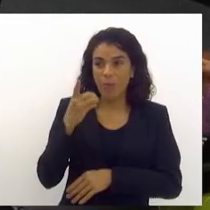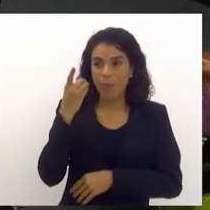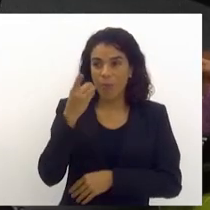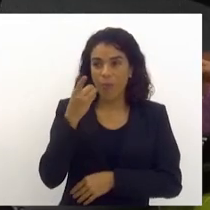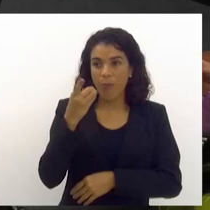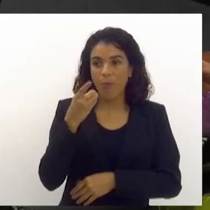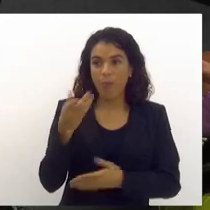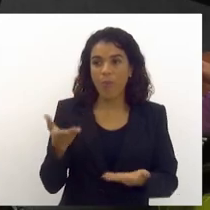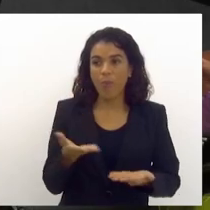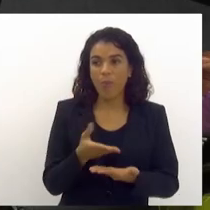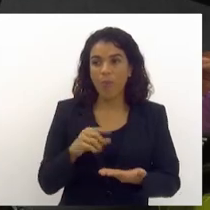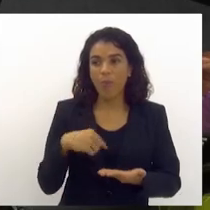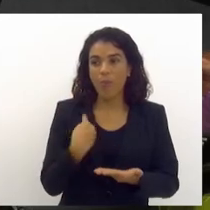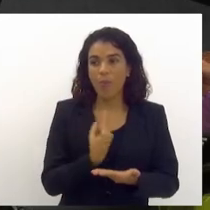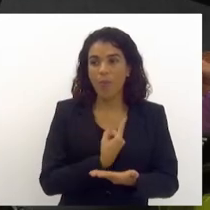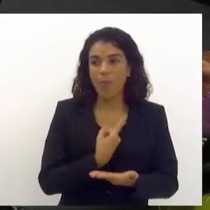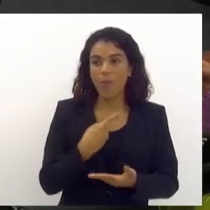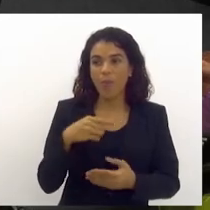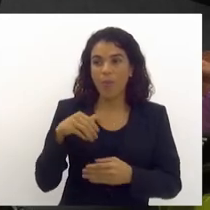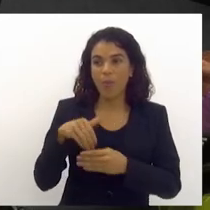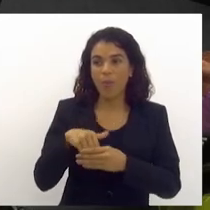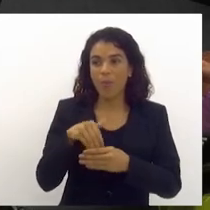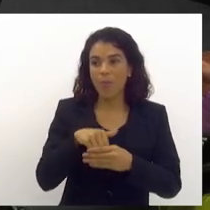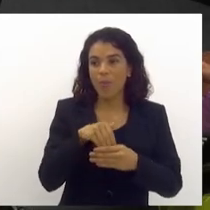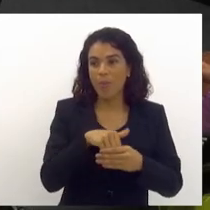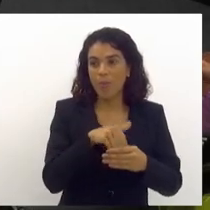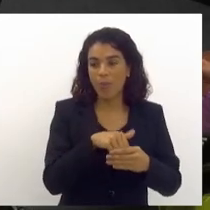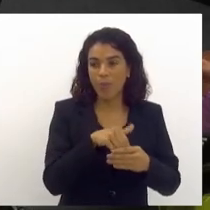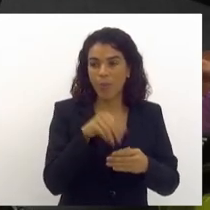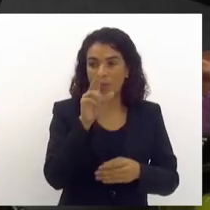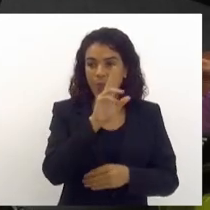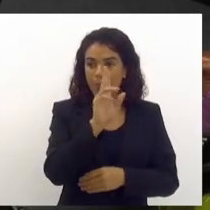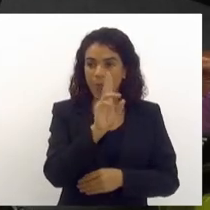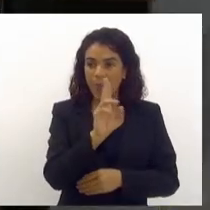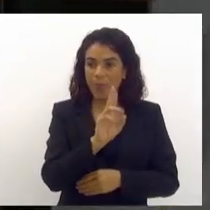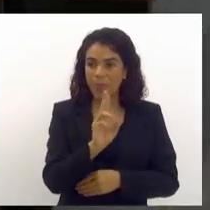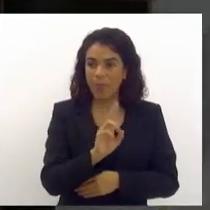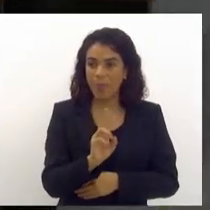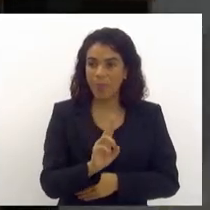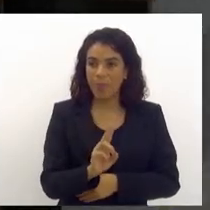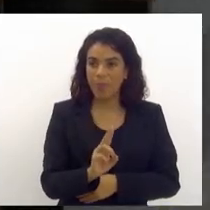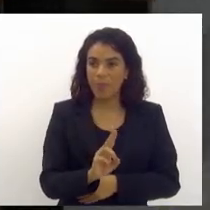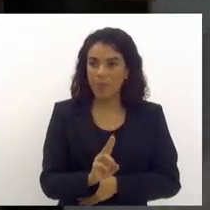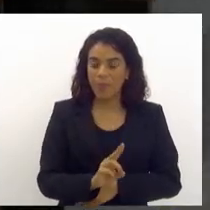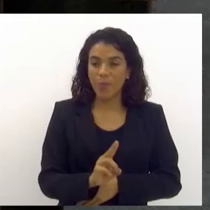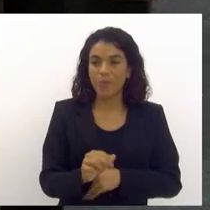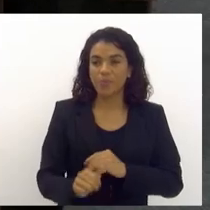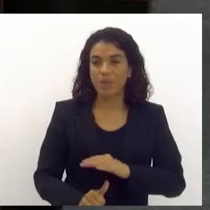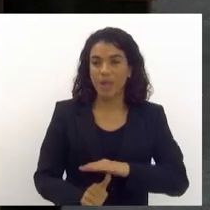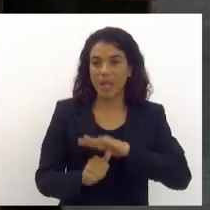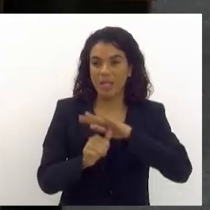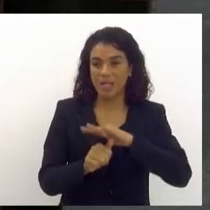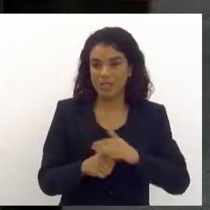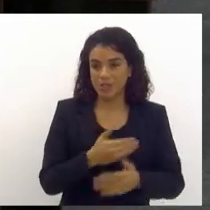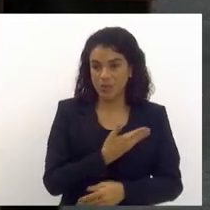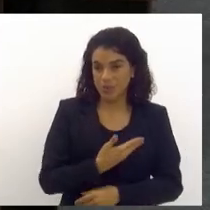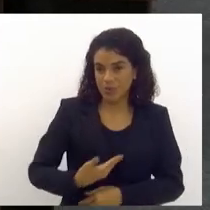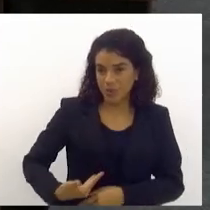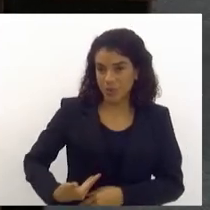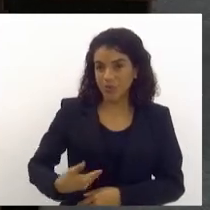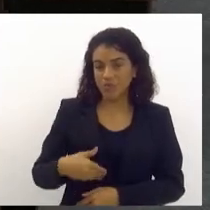senhores deputados, que a gente está em votação nominal, A liderança do governo caminha pela votação